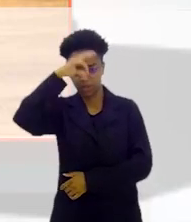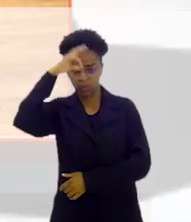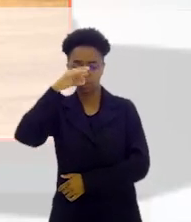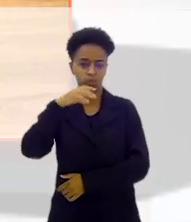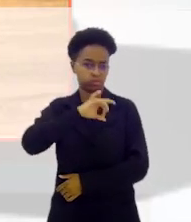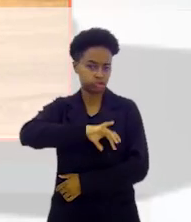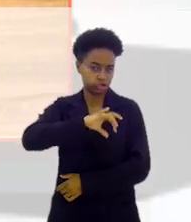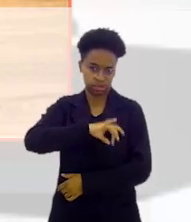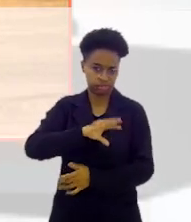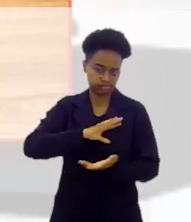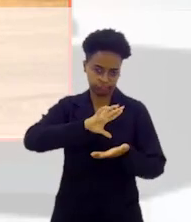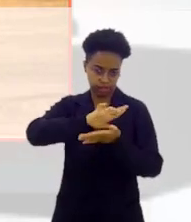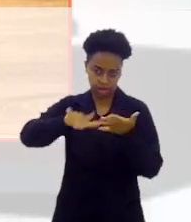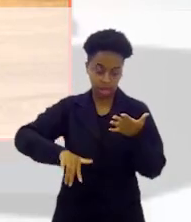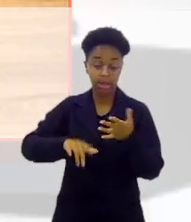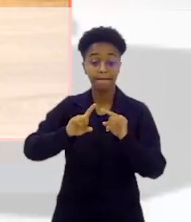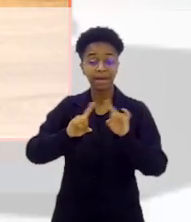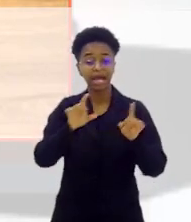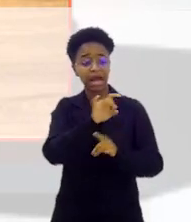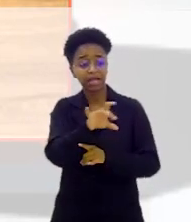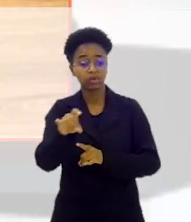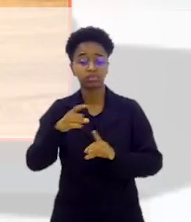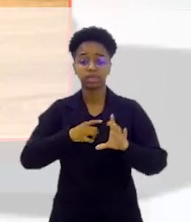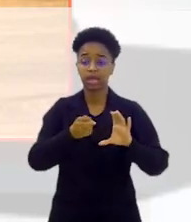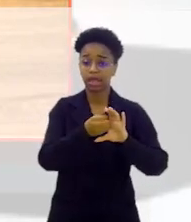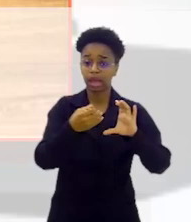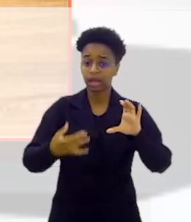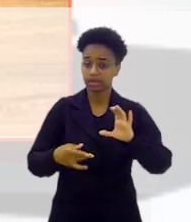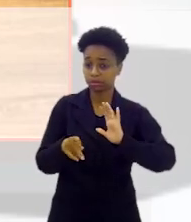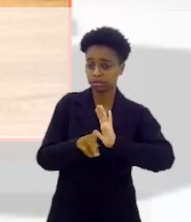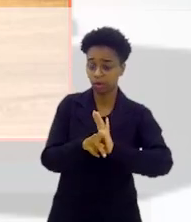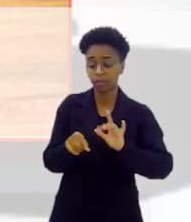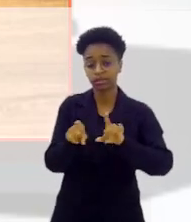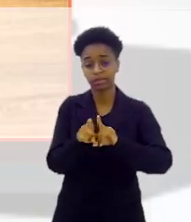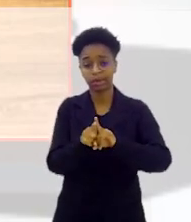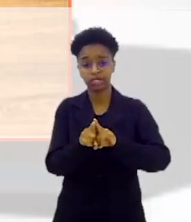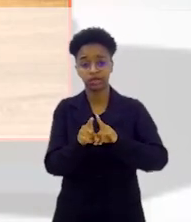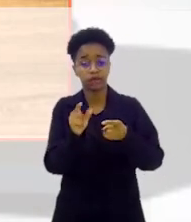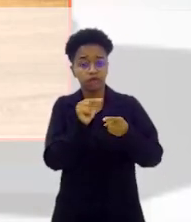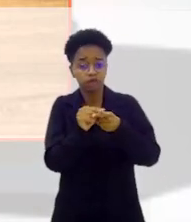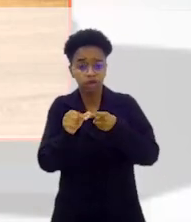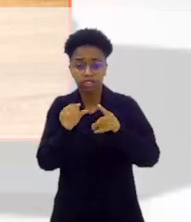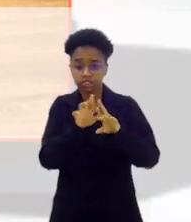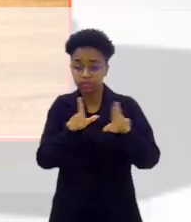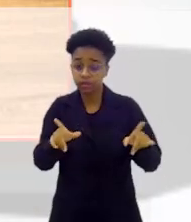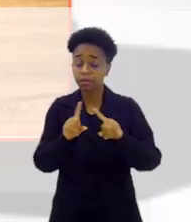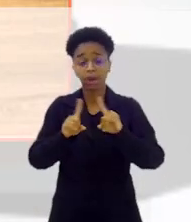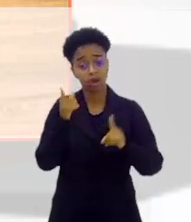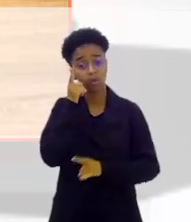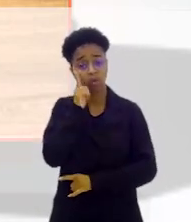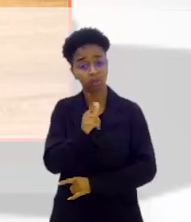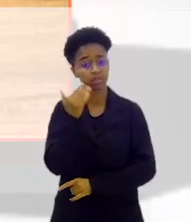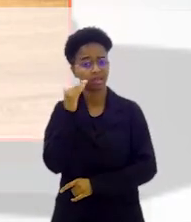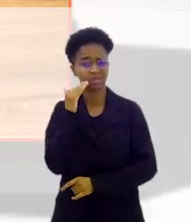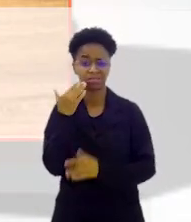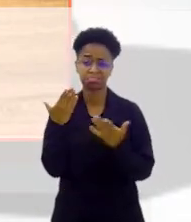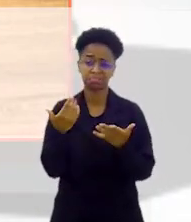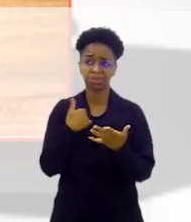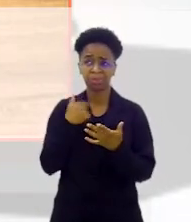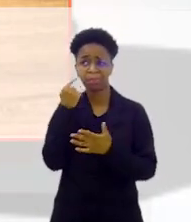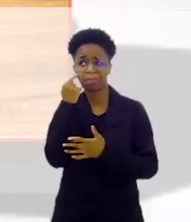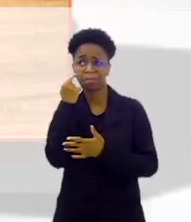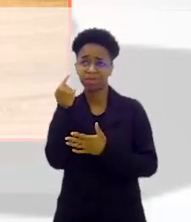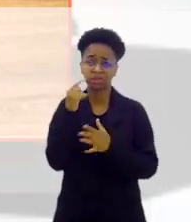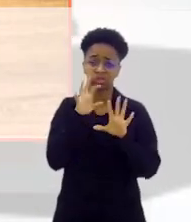Argentina, Peru, Chile, Equador, cada um com as suas características e propriedades e fonemas em lugares diferentes, e eles se entendem,